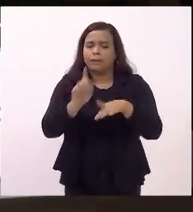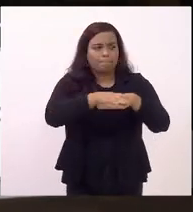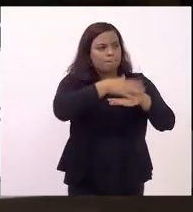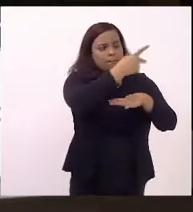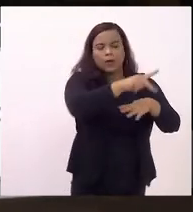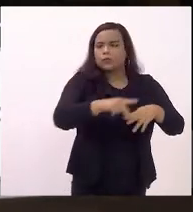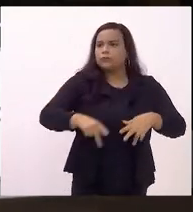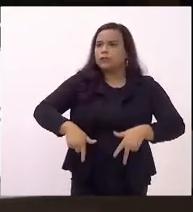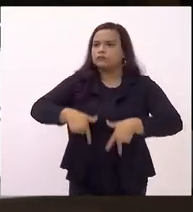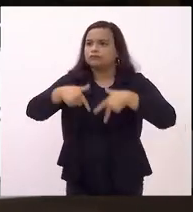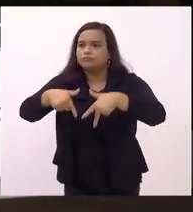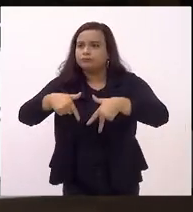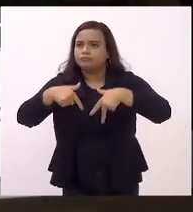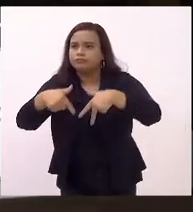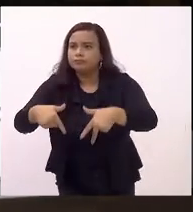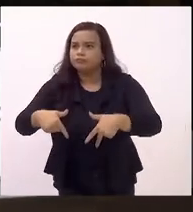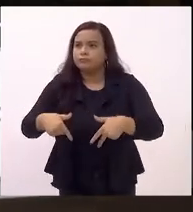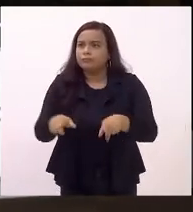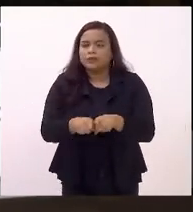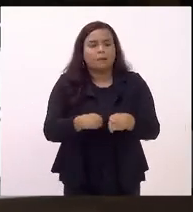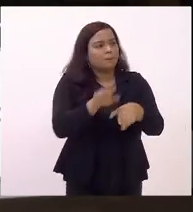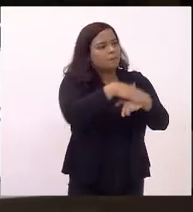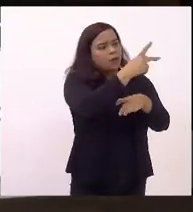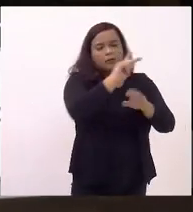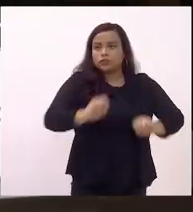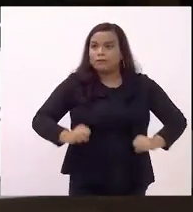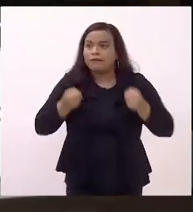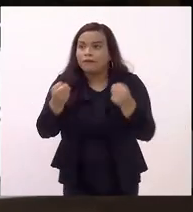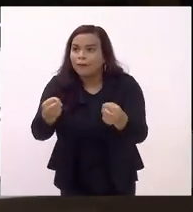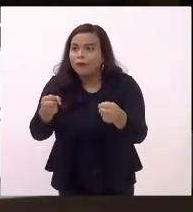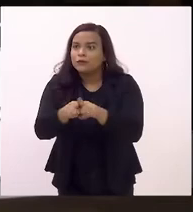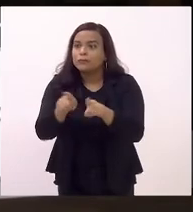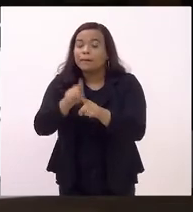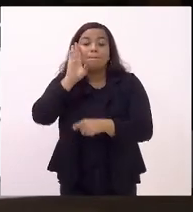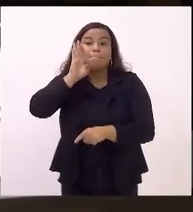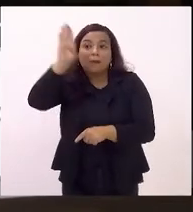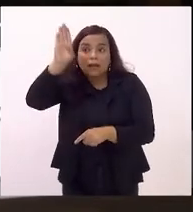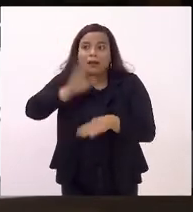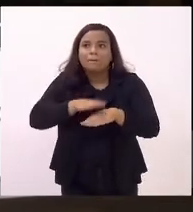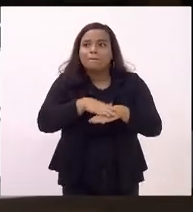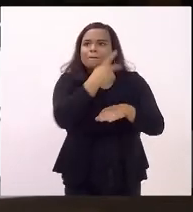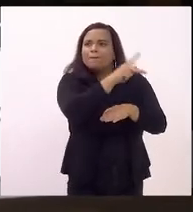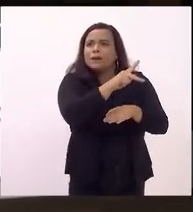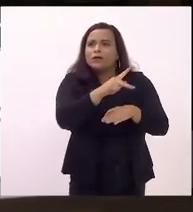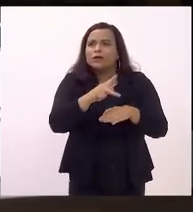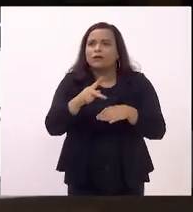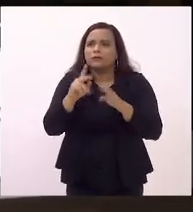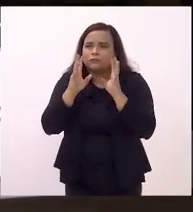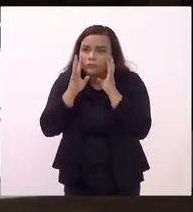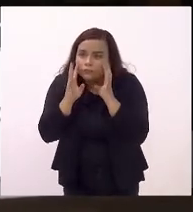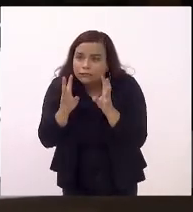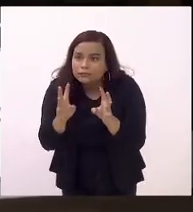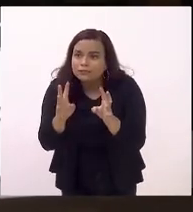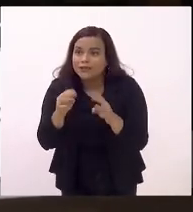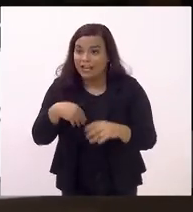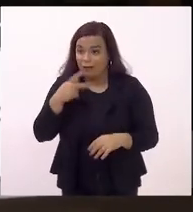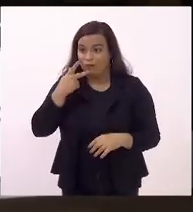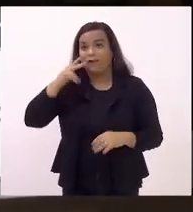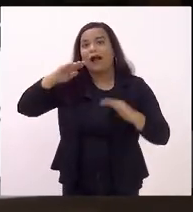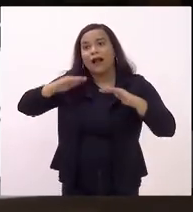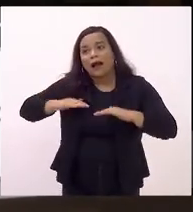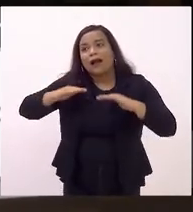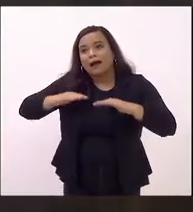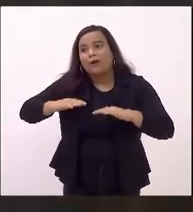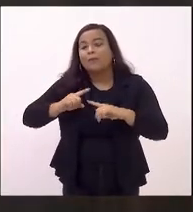o engajamento e, principalmente, a escuta. Eu falo assim, calmo, mas ele me conhece, eu não sou nada calma, né? Eu